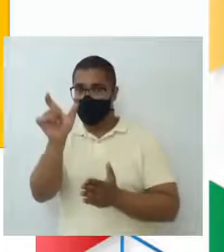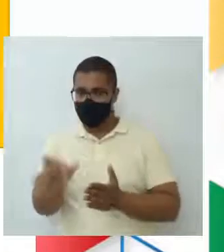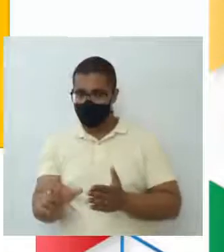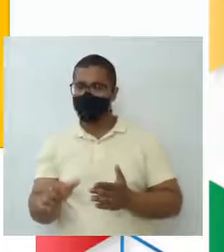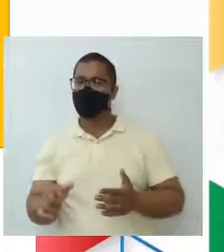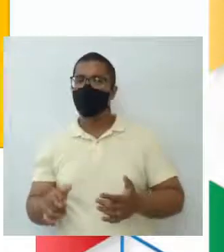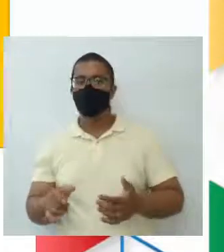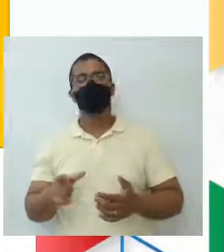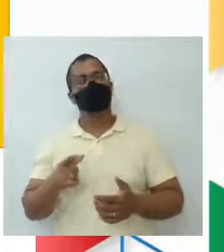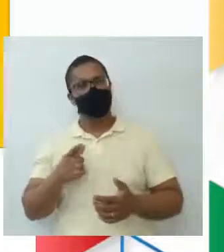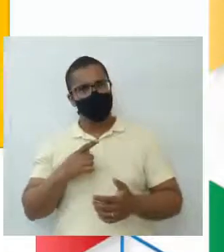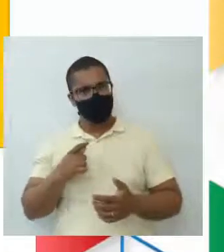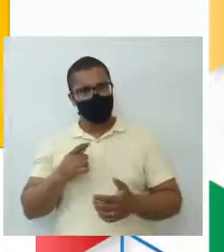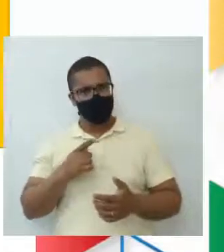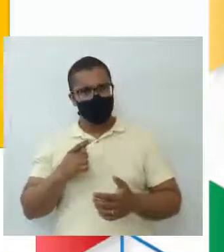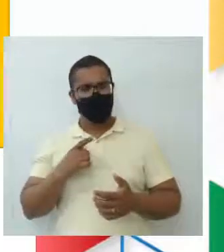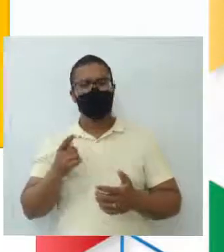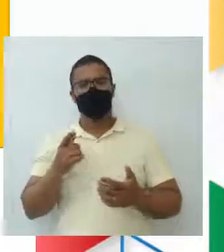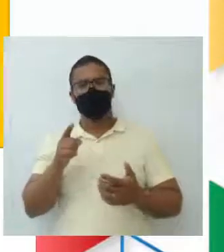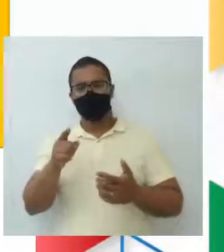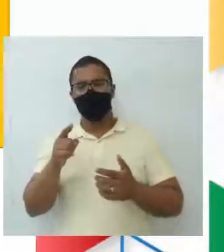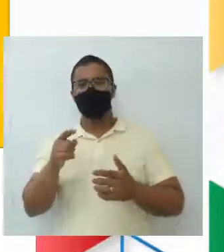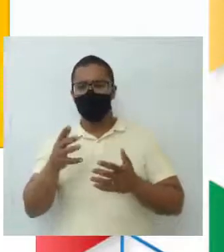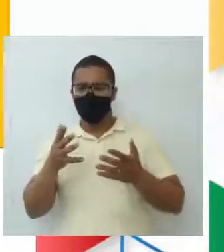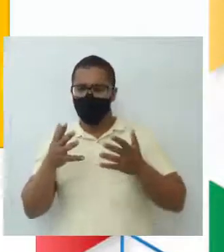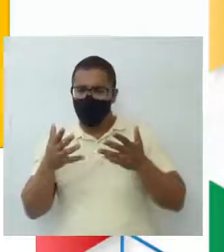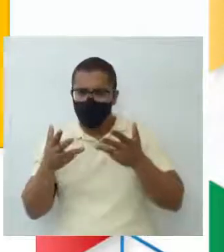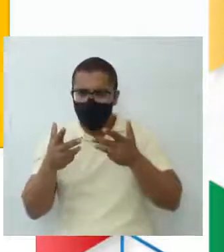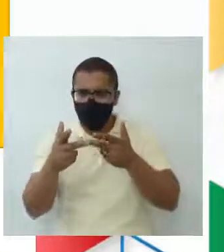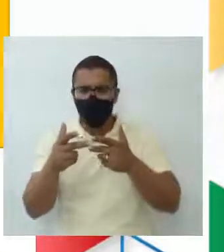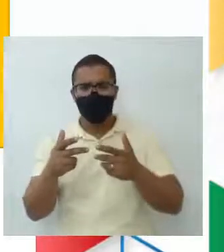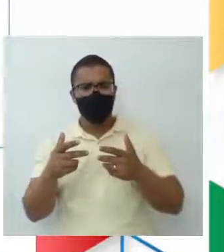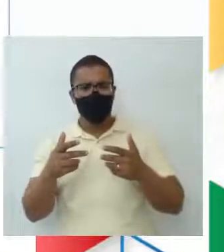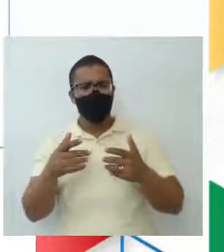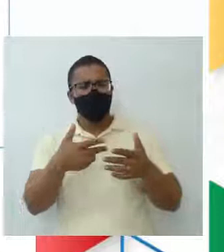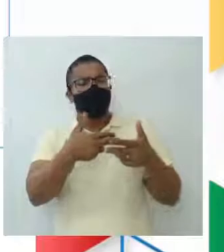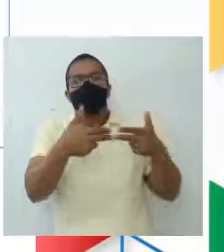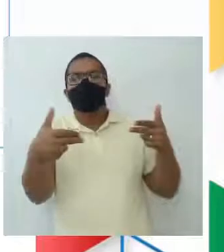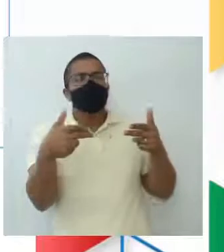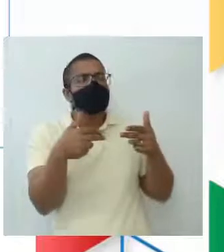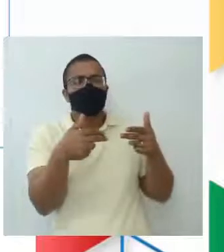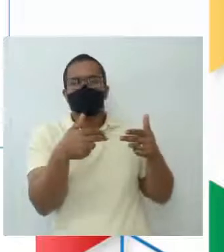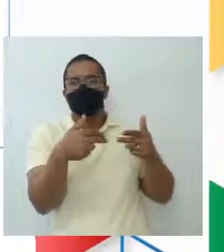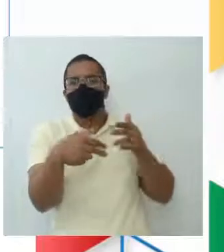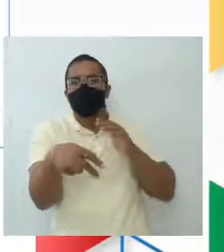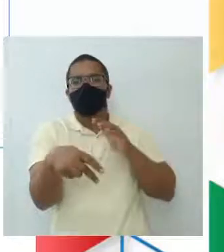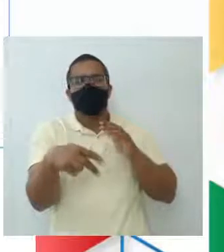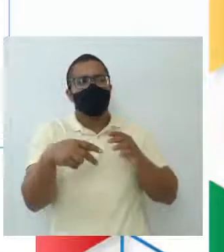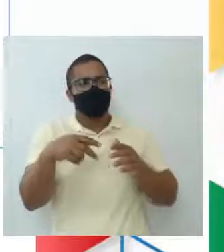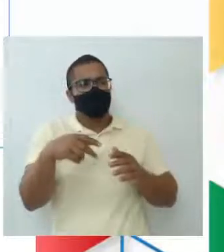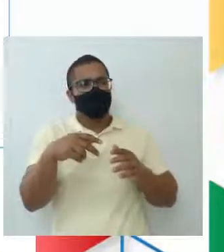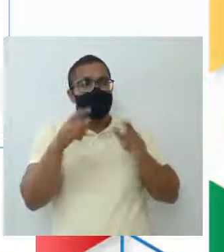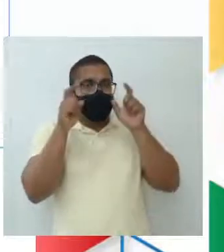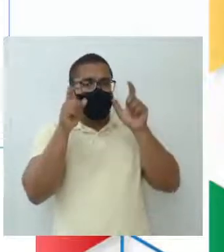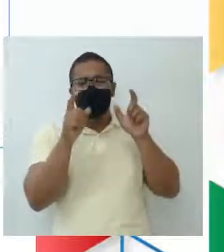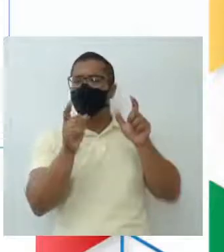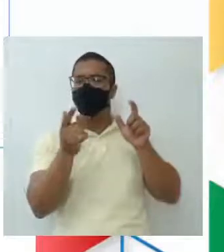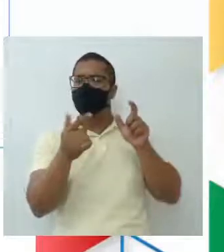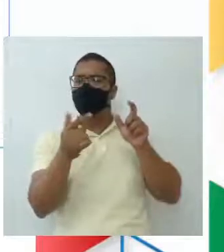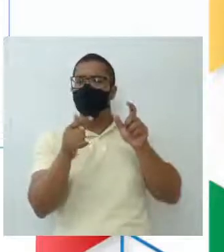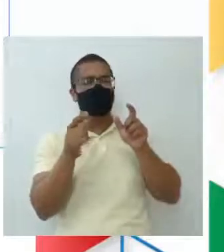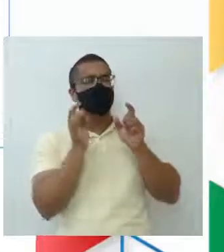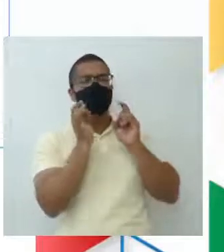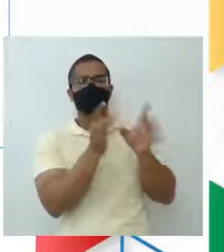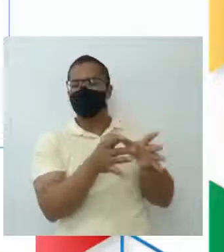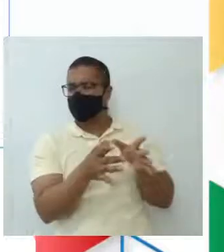esse despojamento dos bens materiais. Vamos lá. Então vejam só, um pouco da biografia